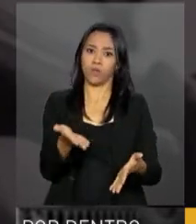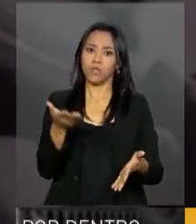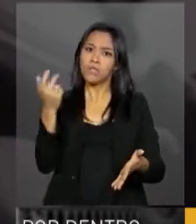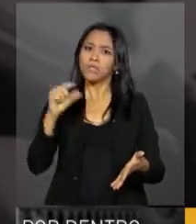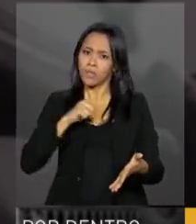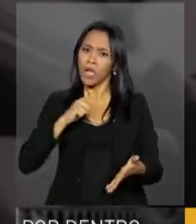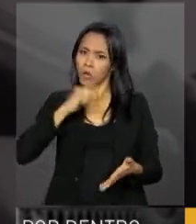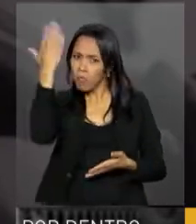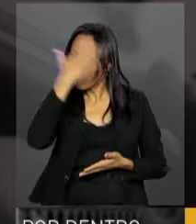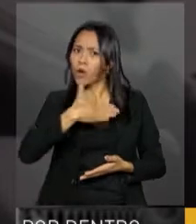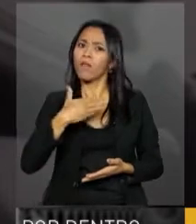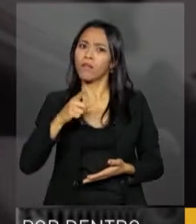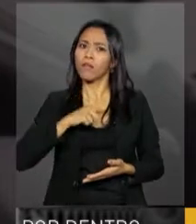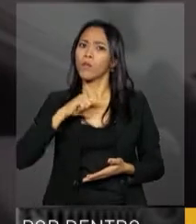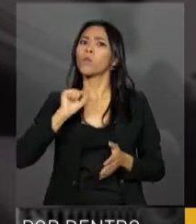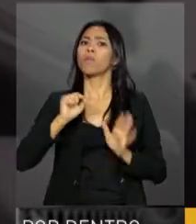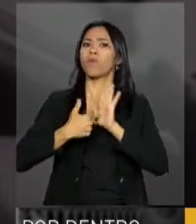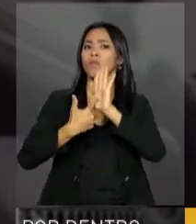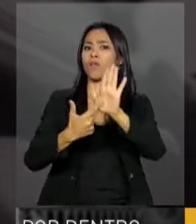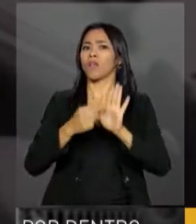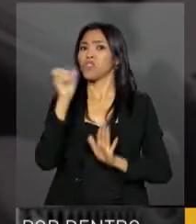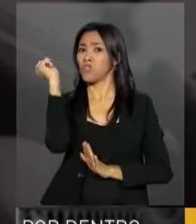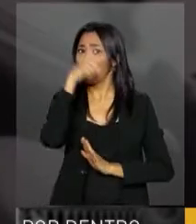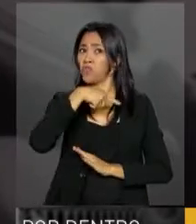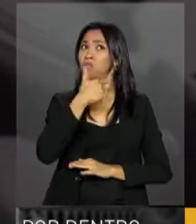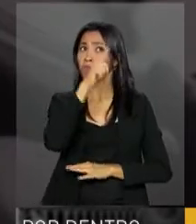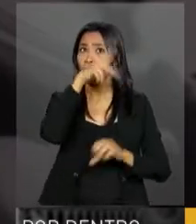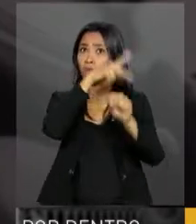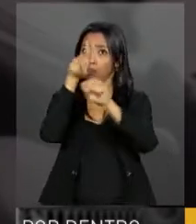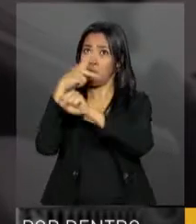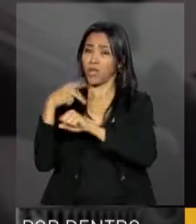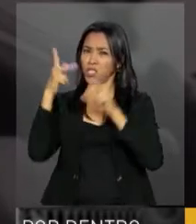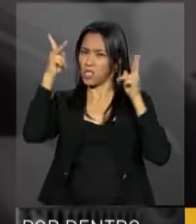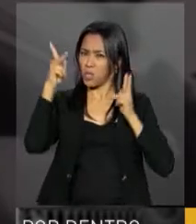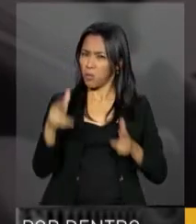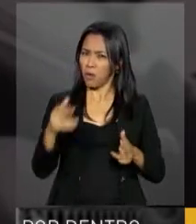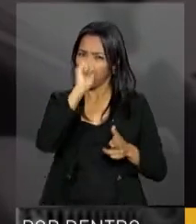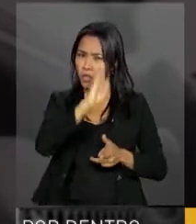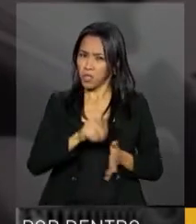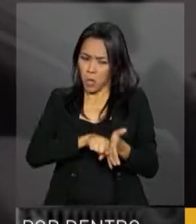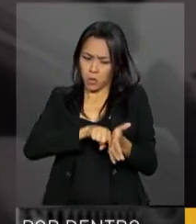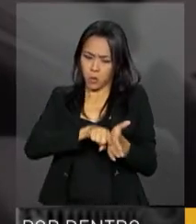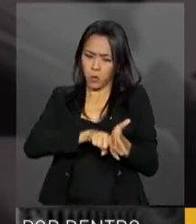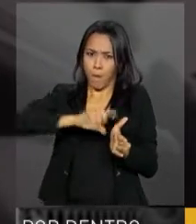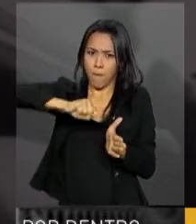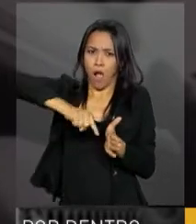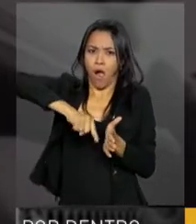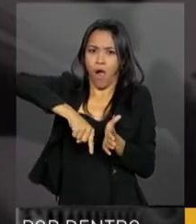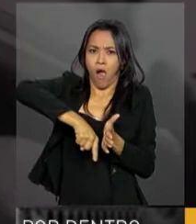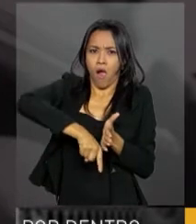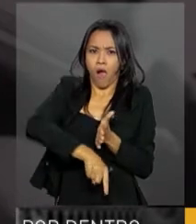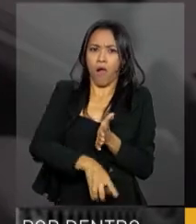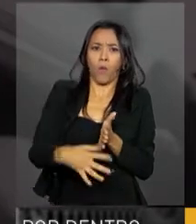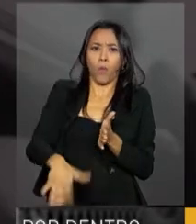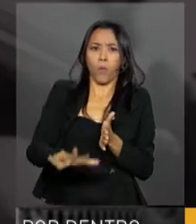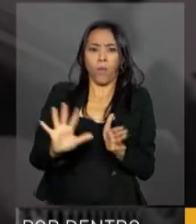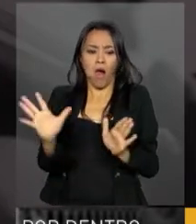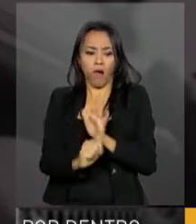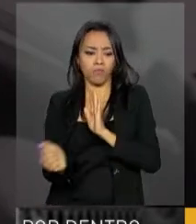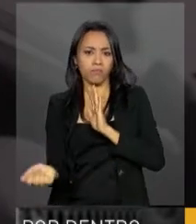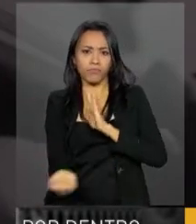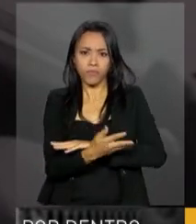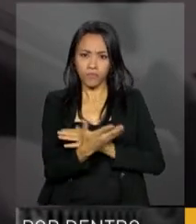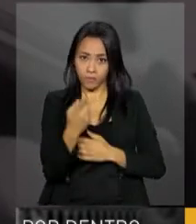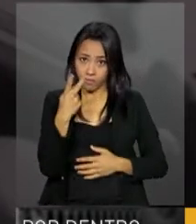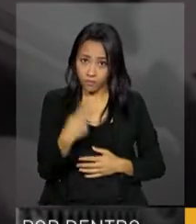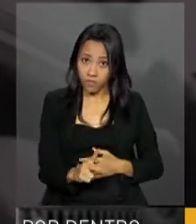mostrar. E, na verdade, dificilmente outro país estará investigando tão a fundo, na alma da sua sociedade, a